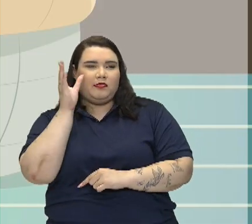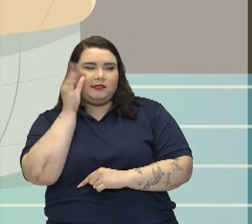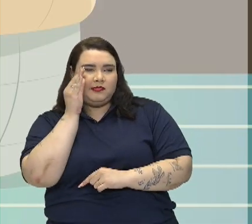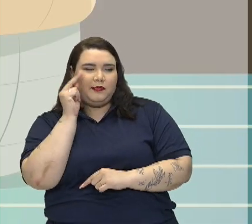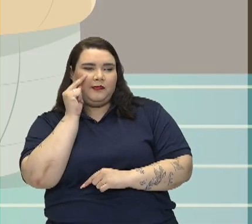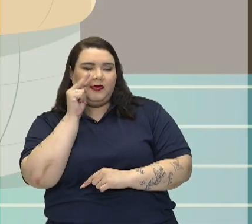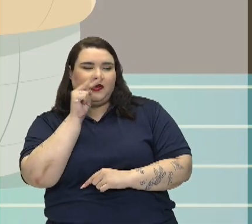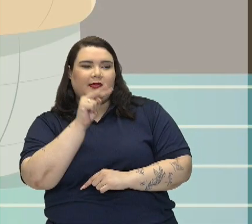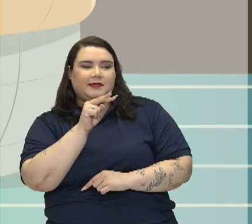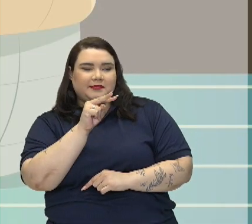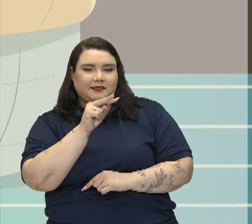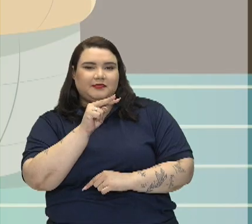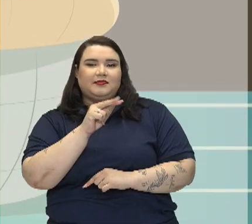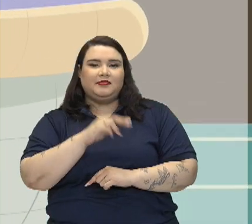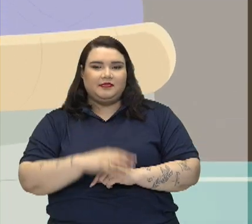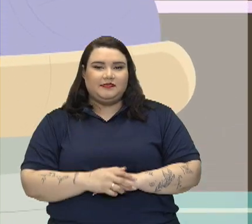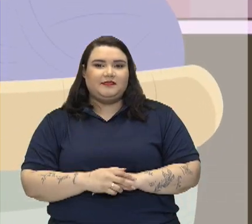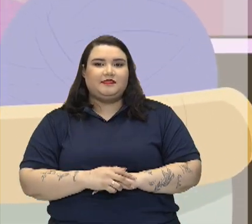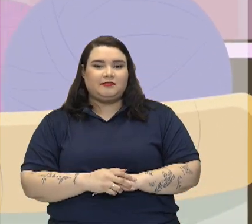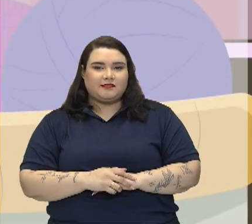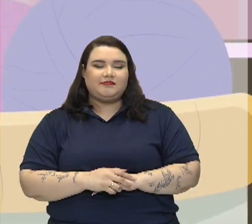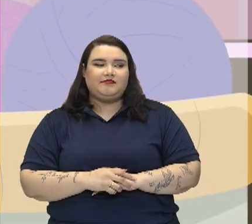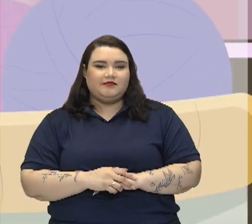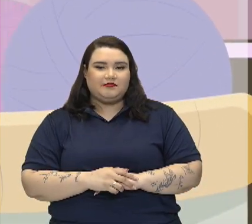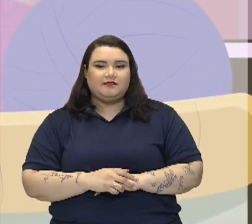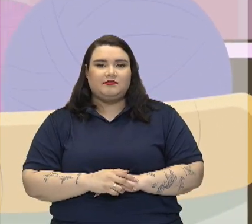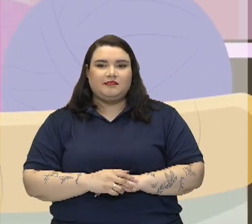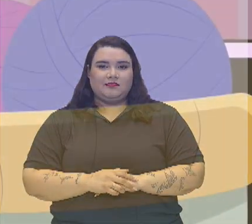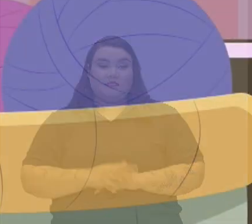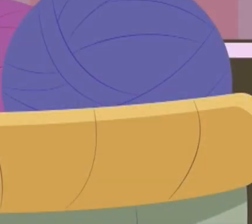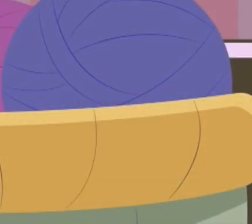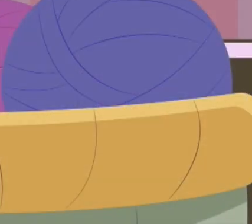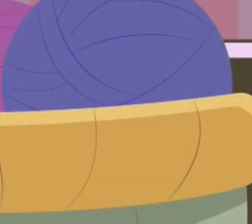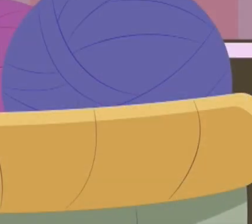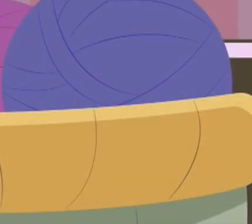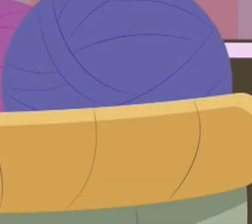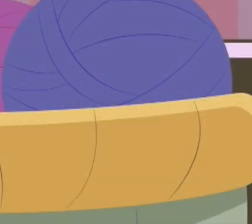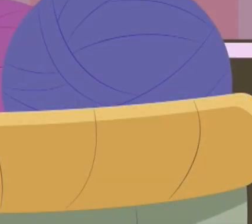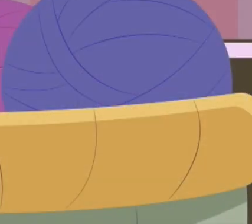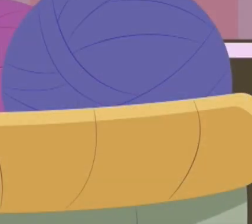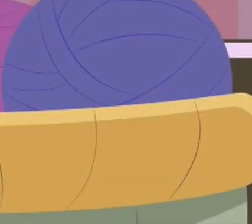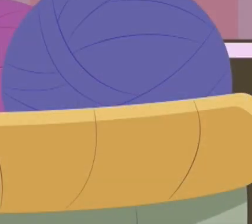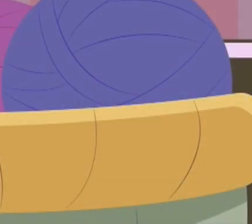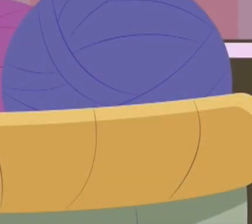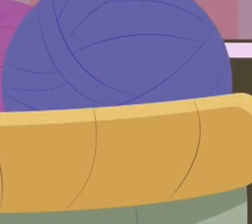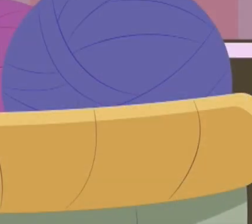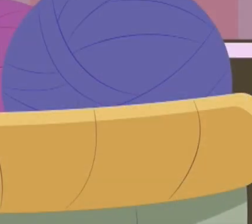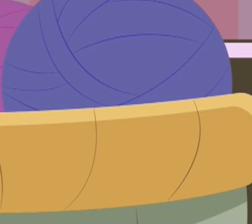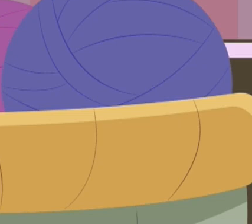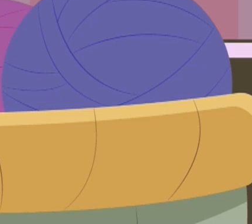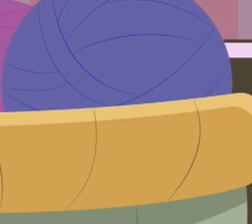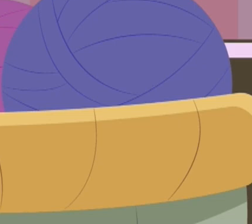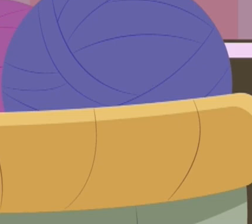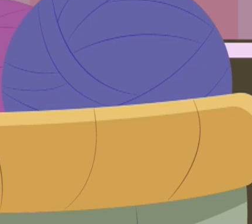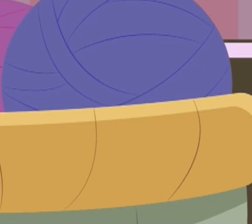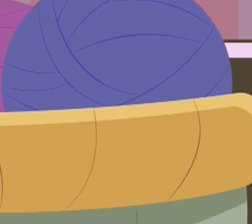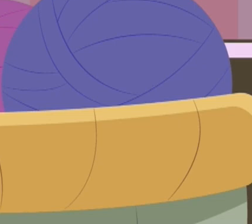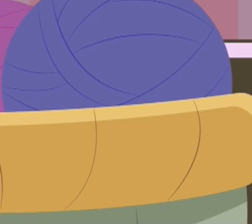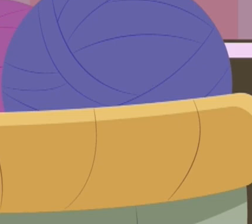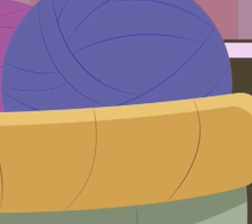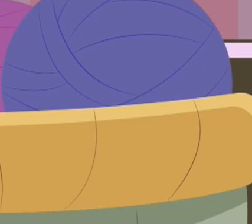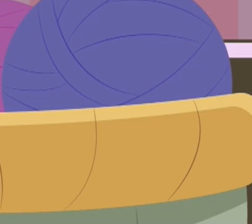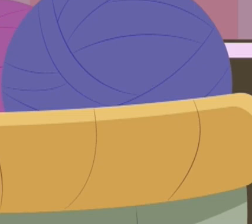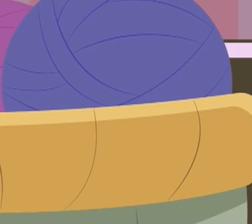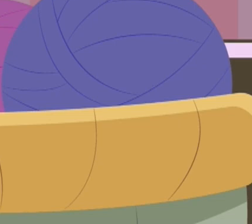experiência murmurou à pobre agulha: Anda, aprende, tola. Cansaste em abrir